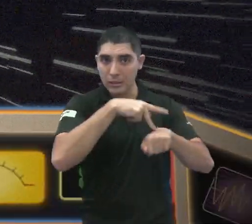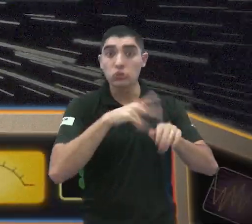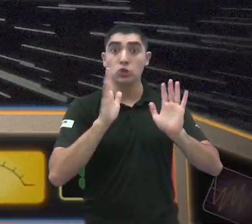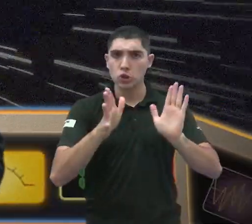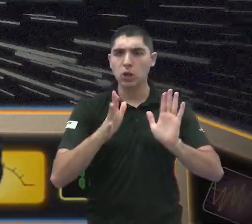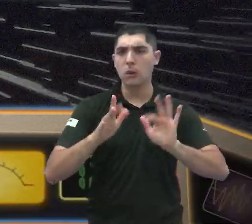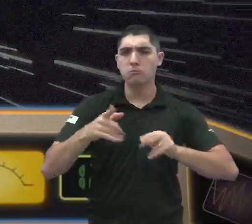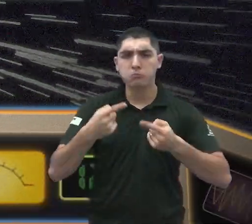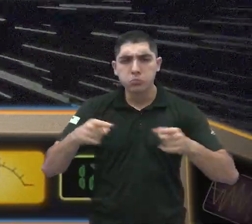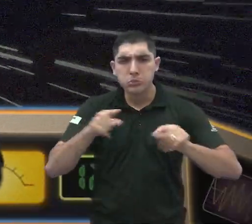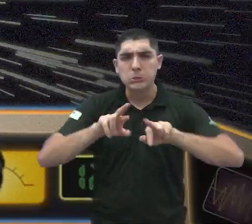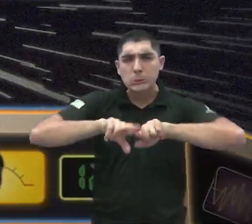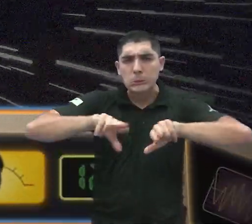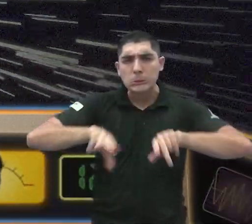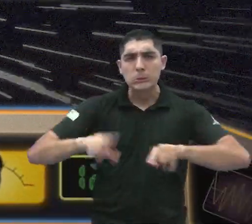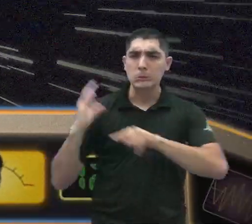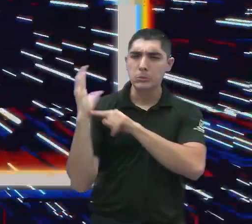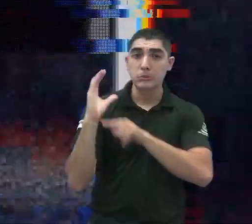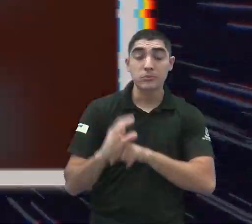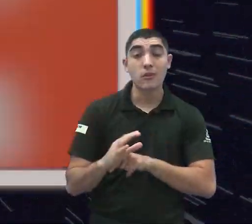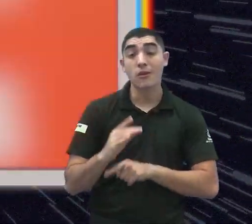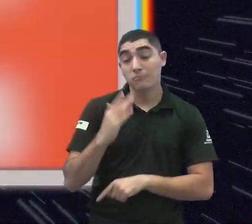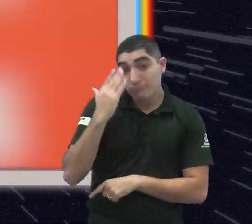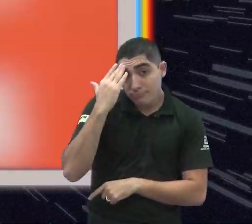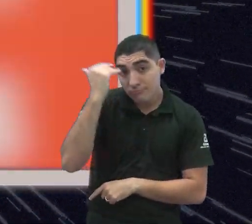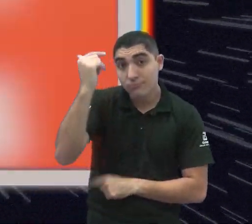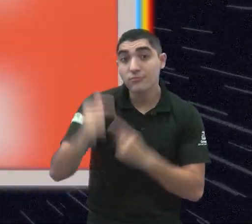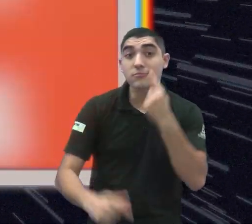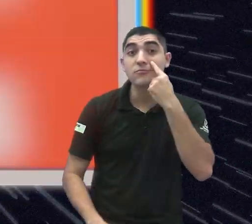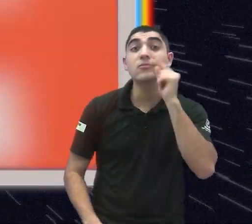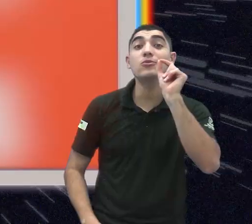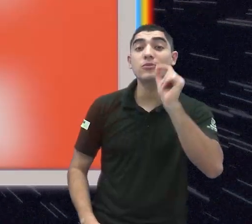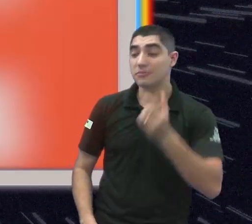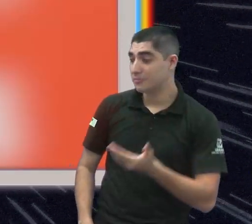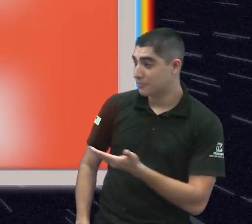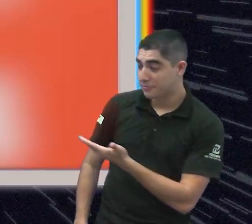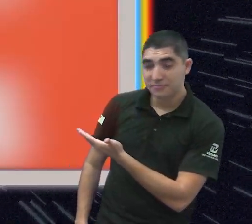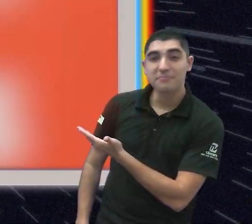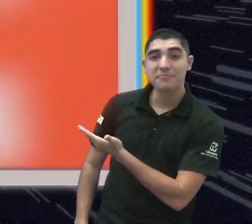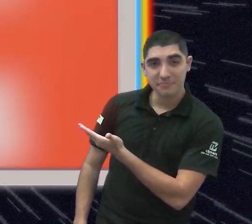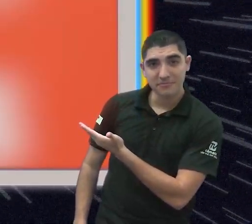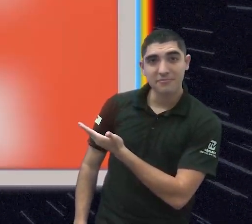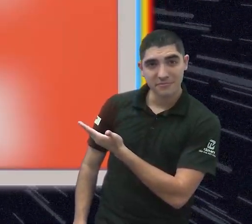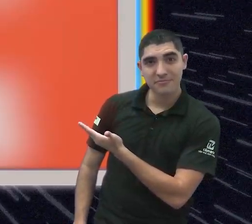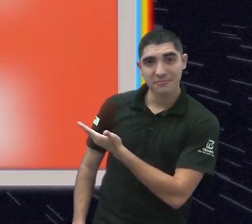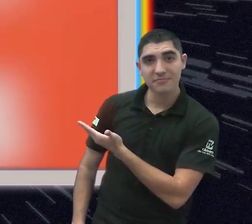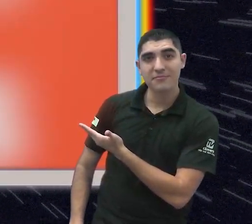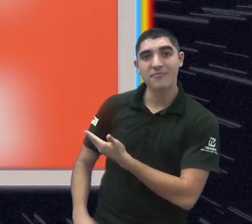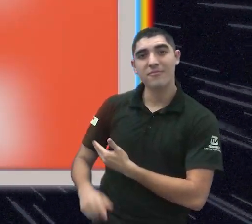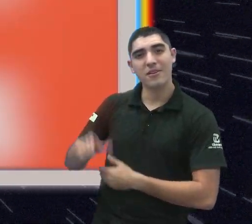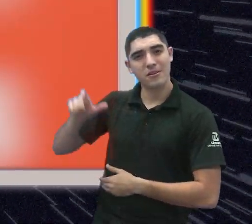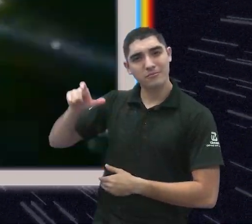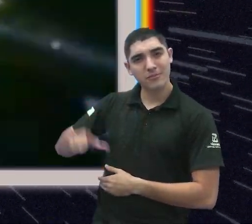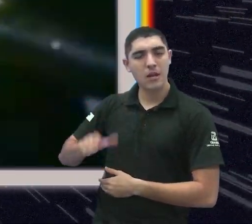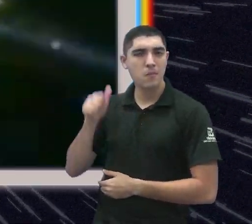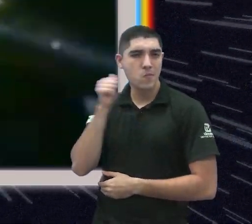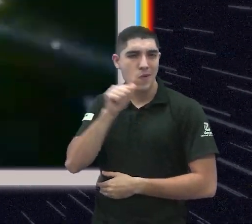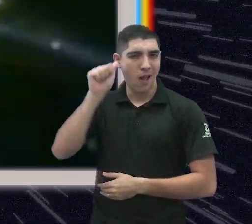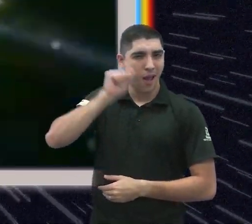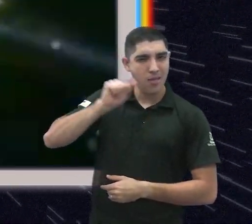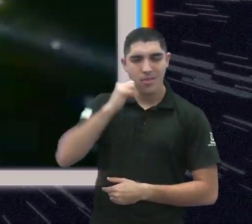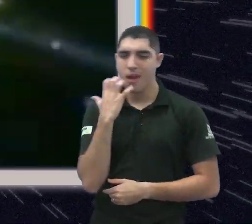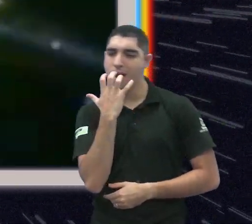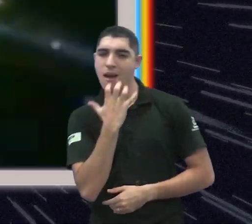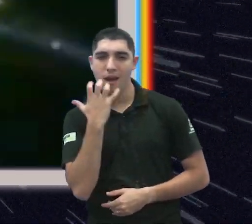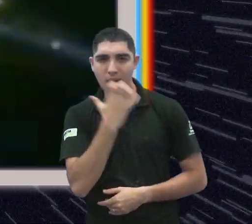inscritas. Na final, a canção Purpurina, composta por Jerônimo Jardim e interpretada pela atriz e